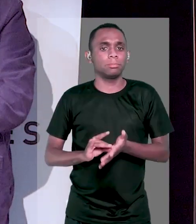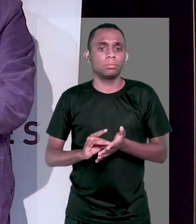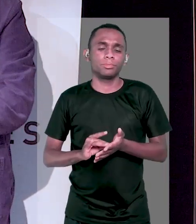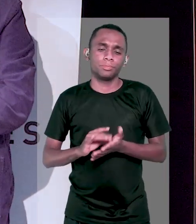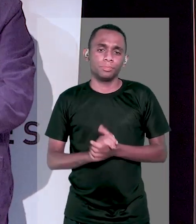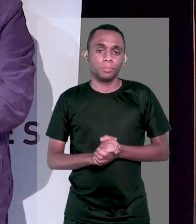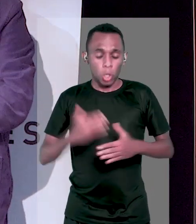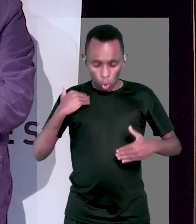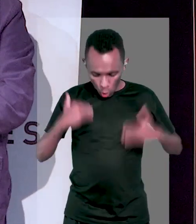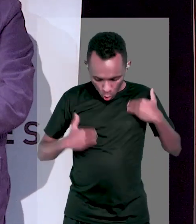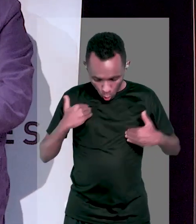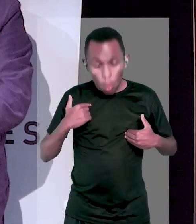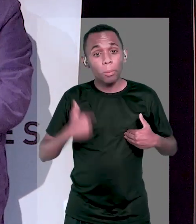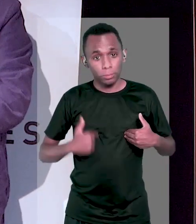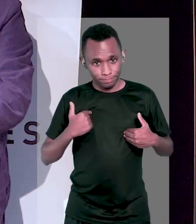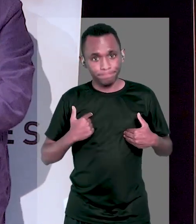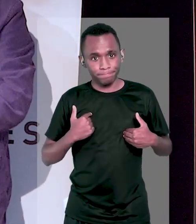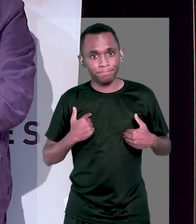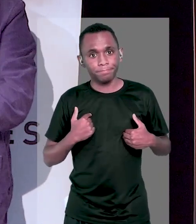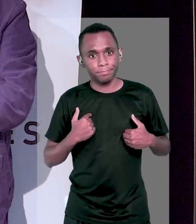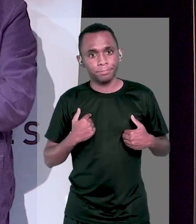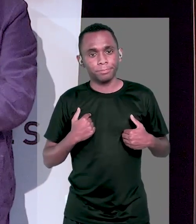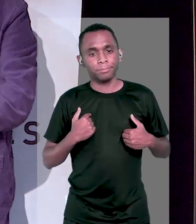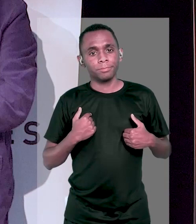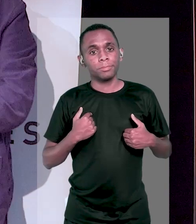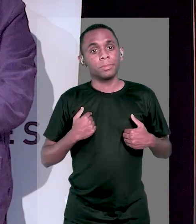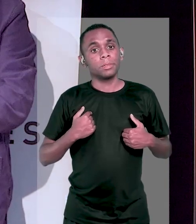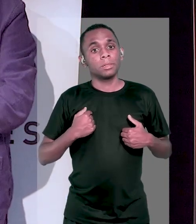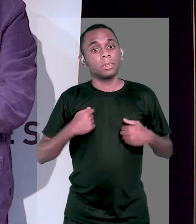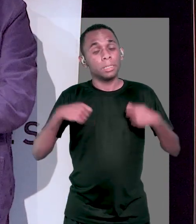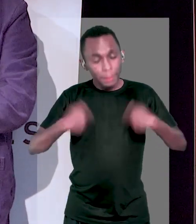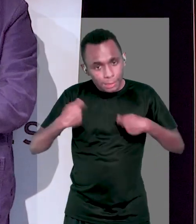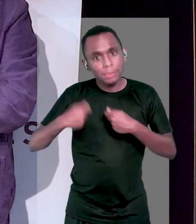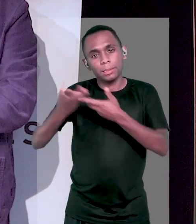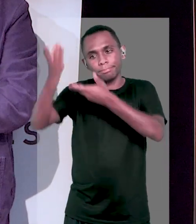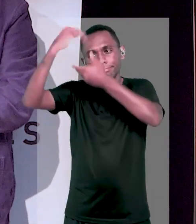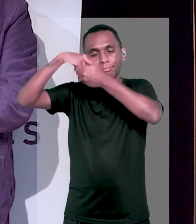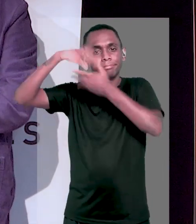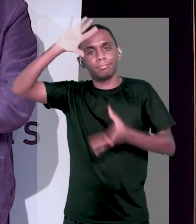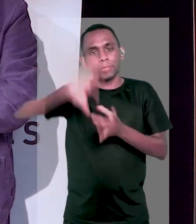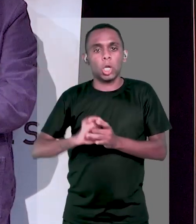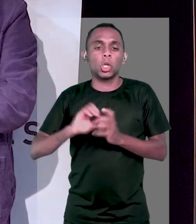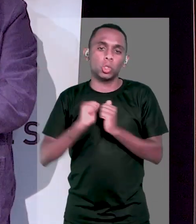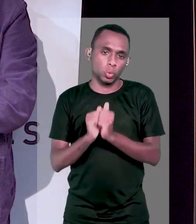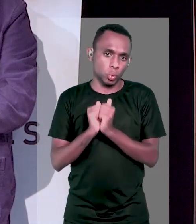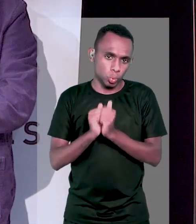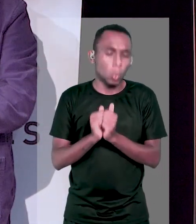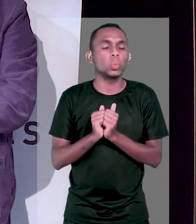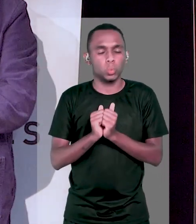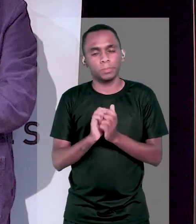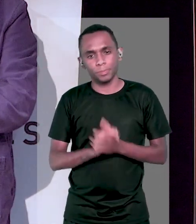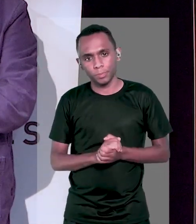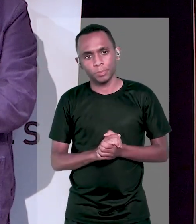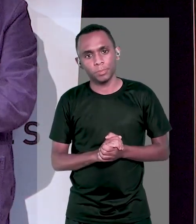E tem outro dado importante, é o seguinte, tudo que a gente está vivendo hoje é trabalho do espírito. A ciência é trabalho do espírito.